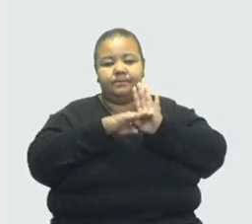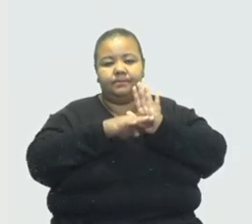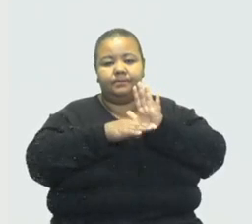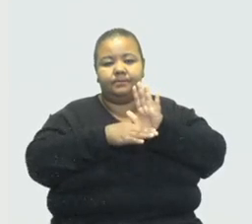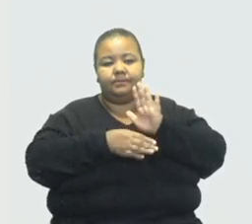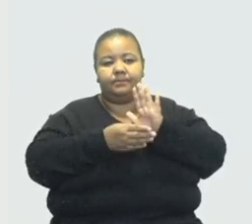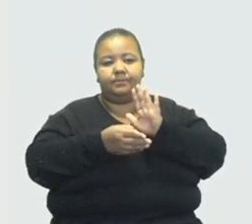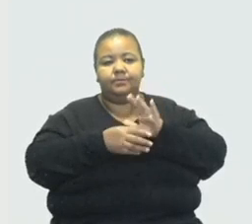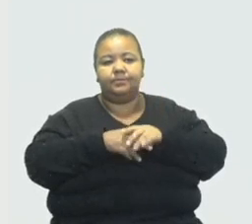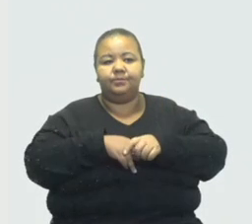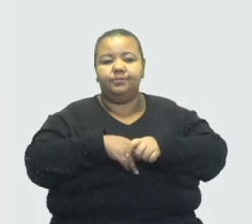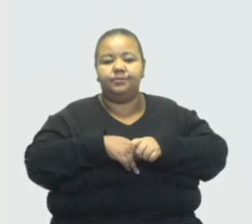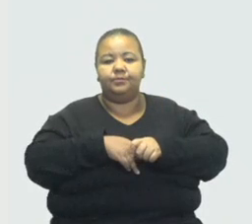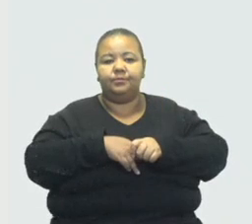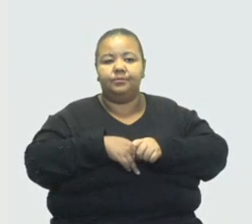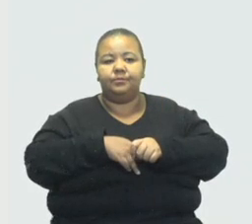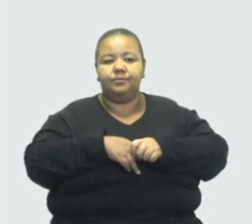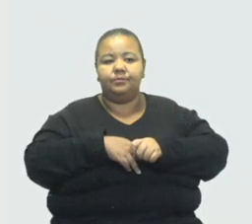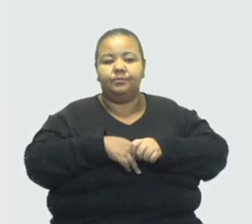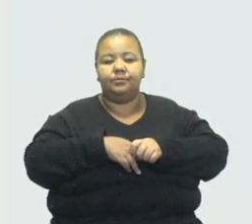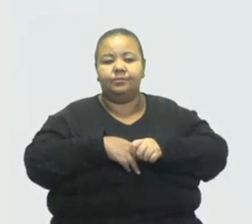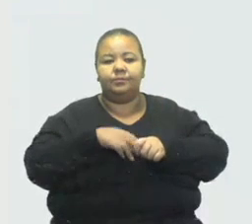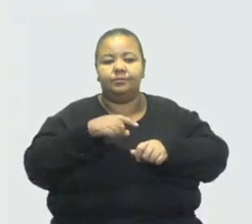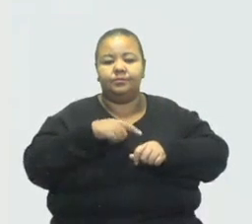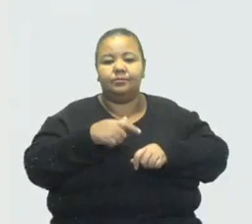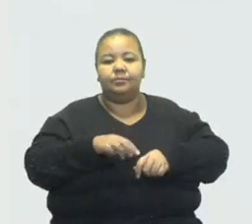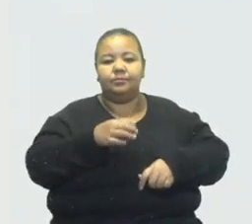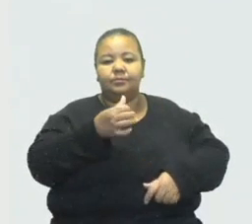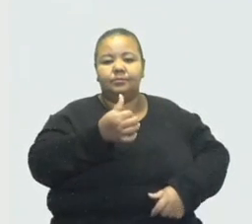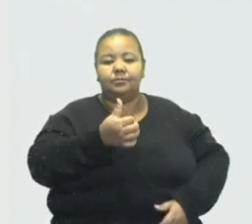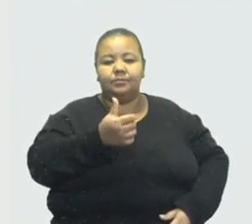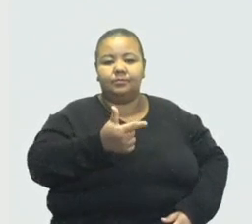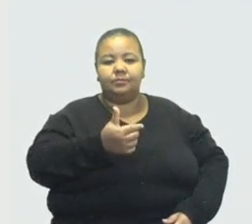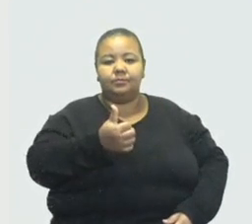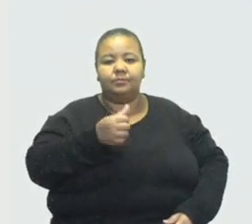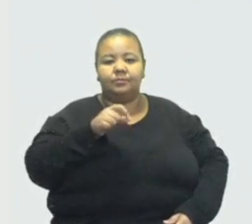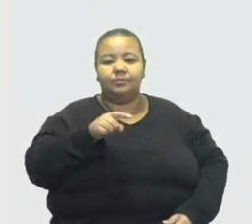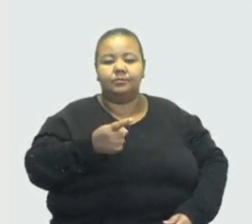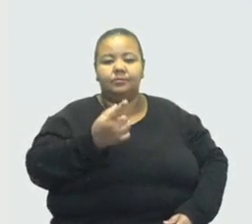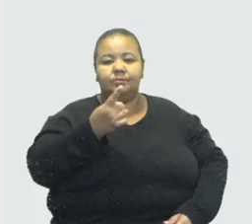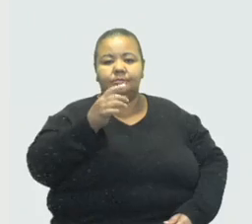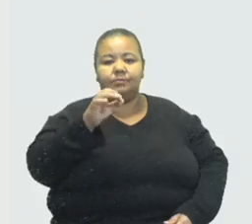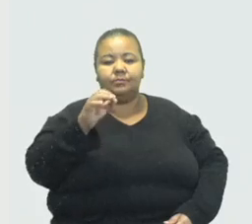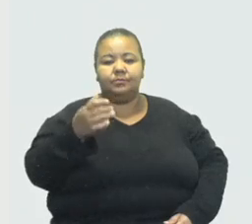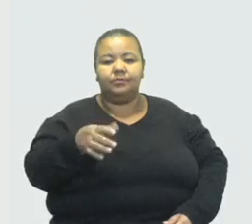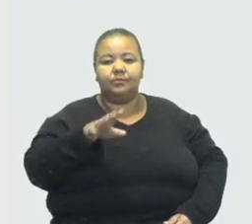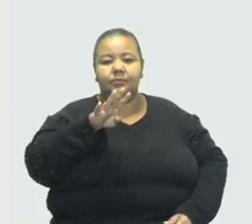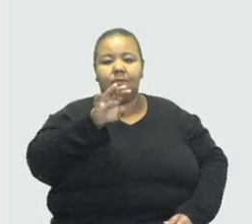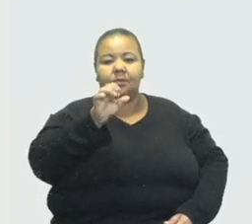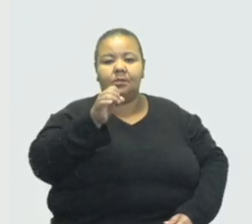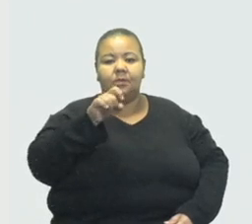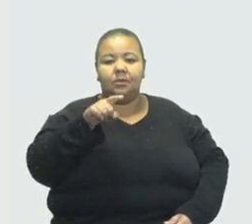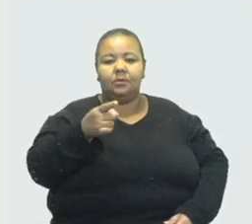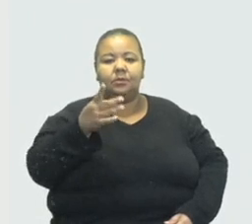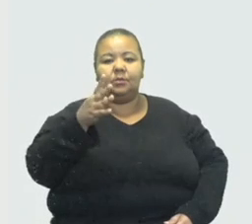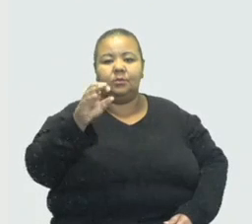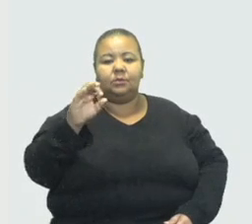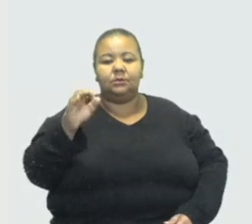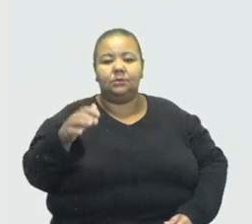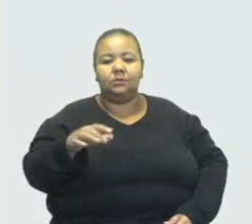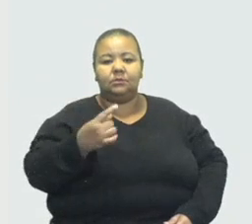pela seguinte matriz. Então, a gente tem um custo de R$ 26.100, R$ 48.400